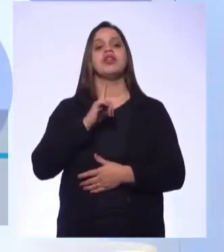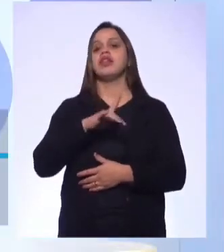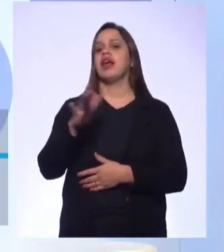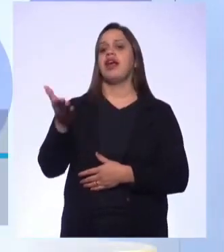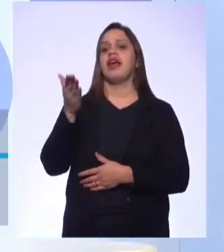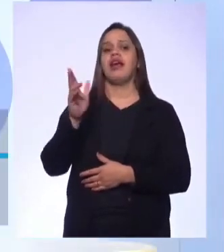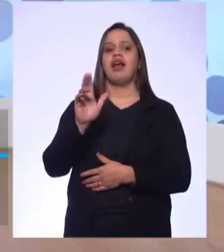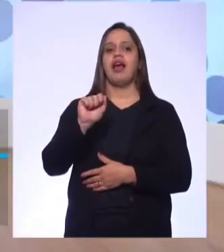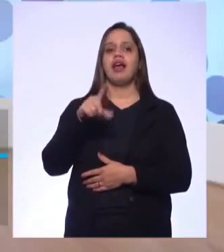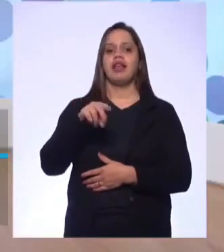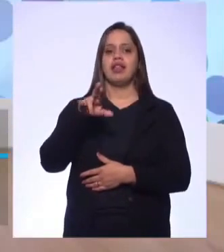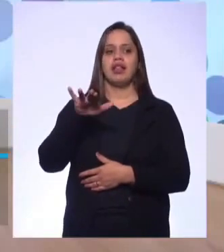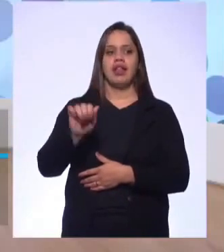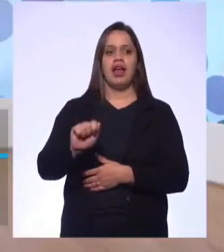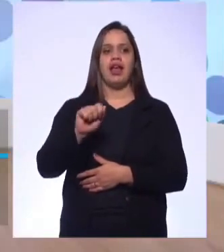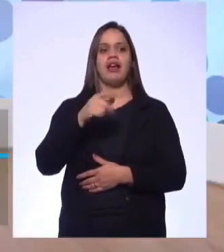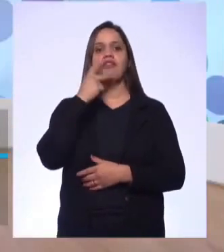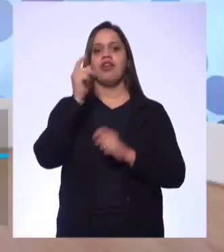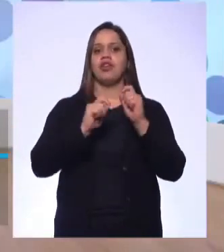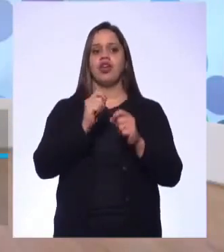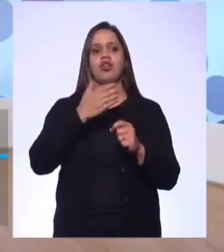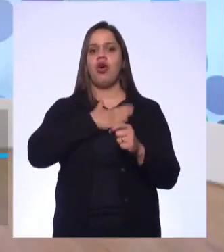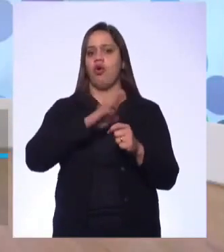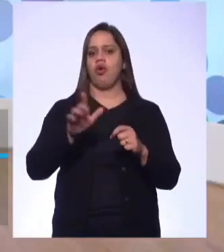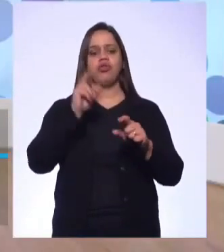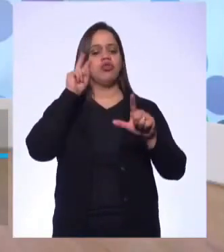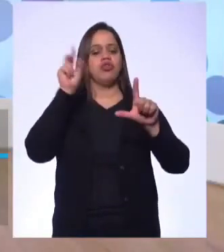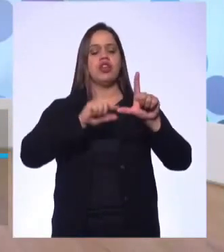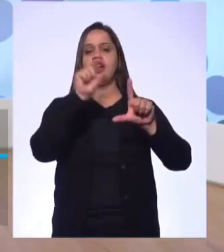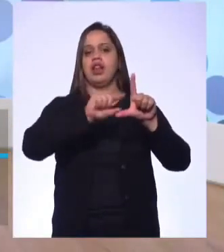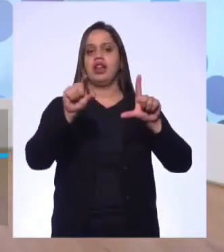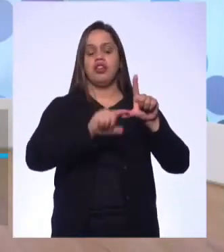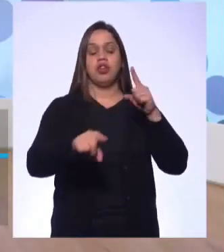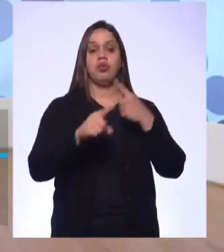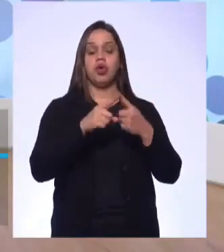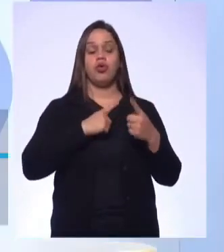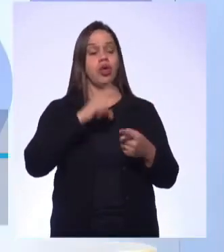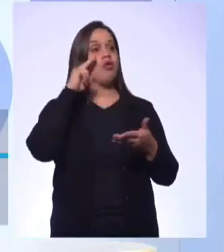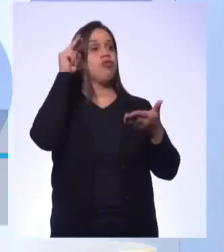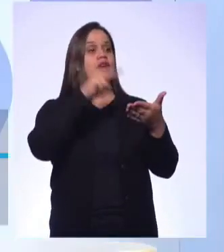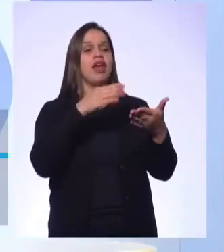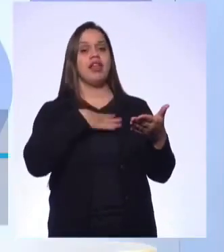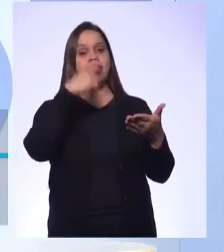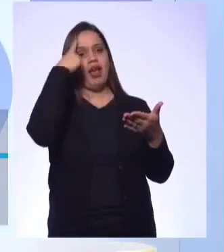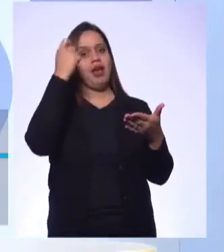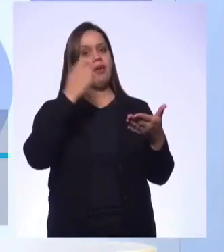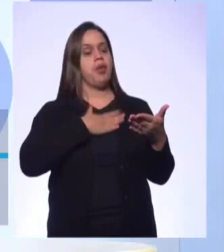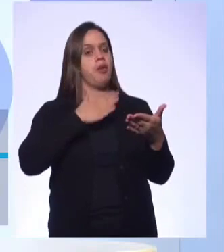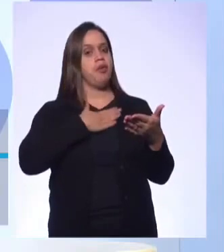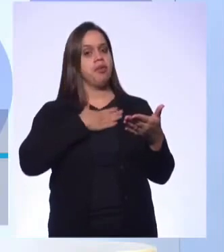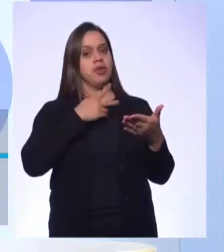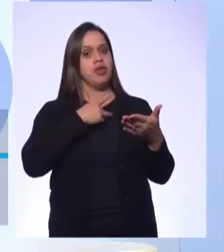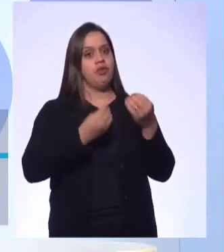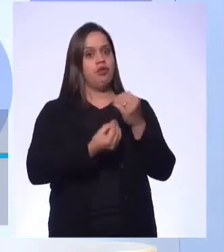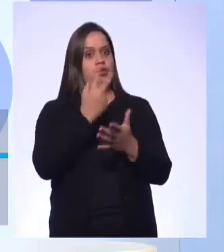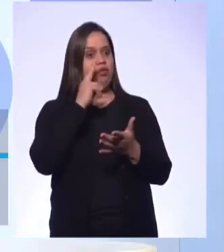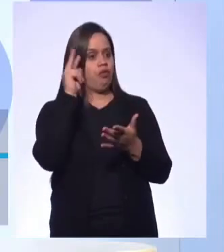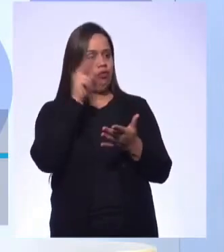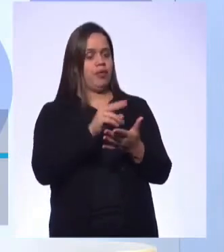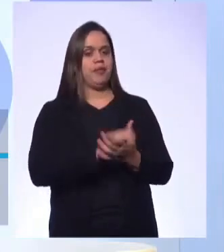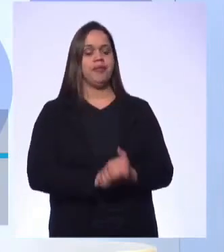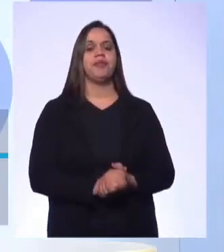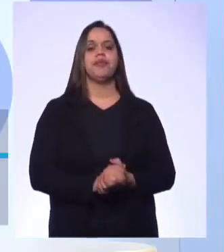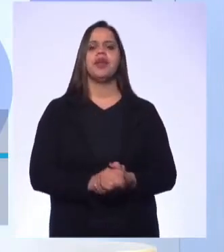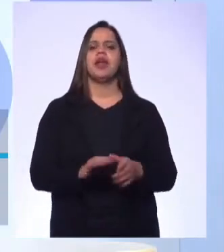legenda, porque ela não gosta de perder a impressão dela, né, Andréia? Isso mesmo. E olha que engraçado, a gente ficou intrigada com aquela coisa